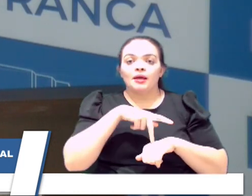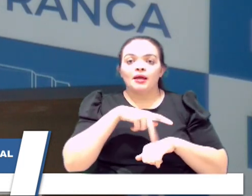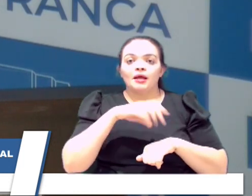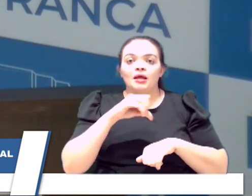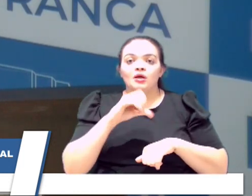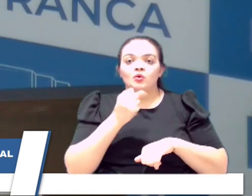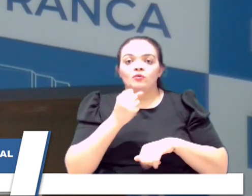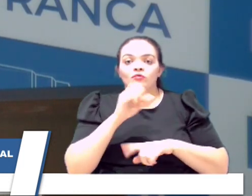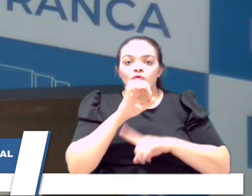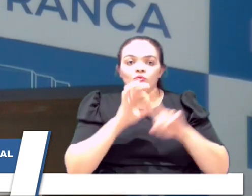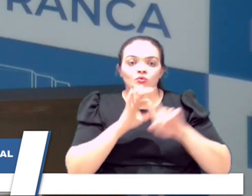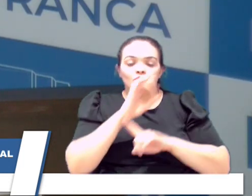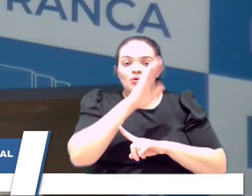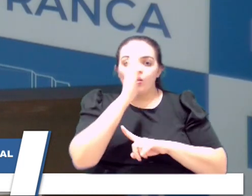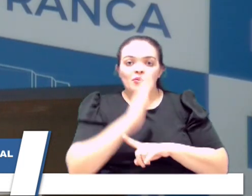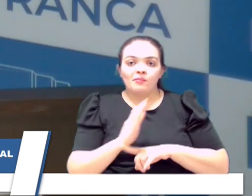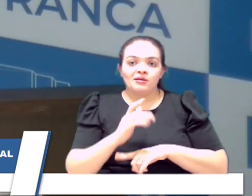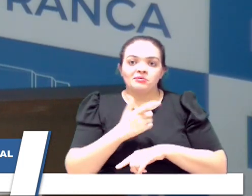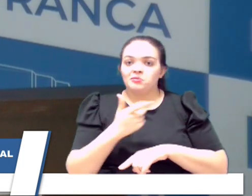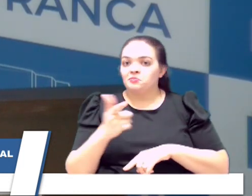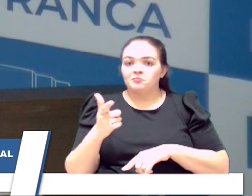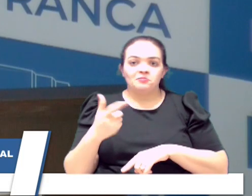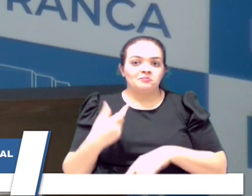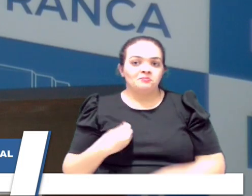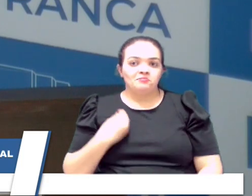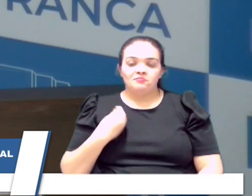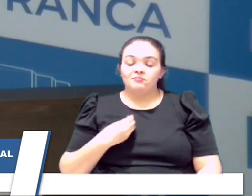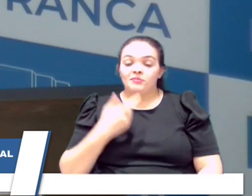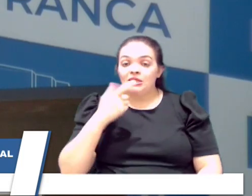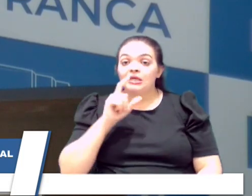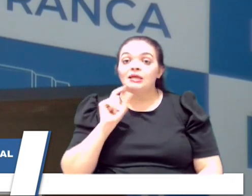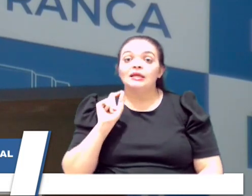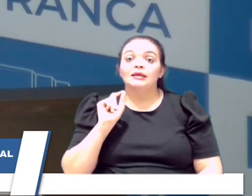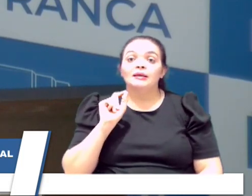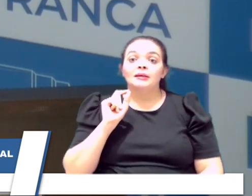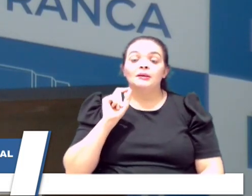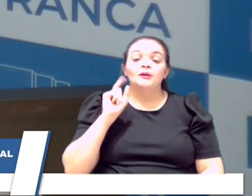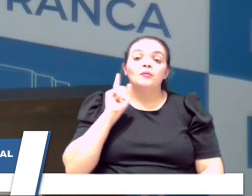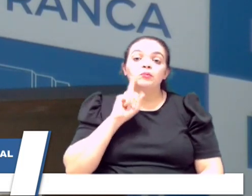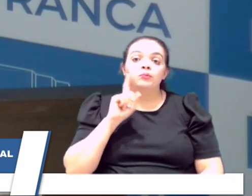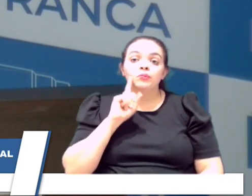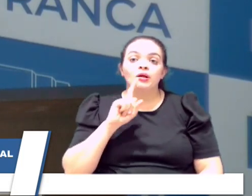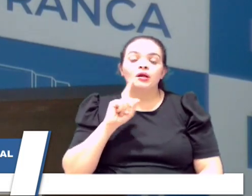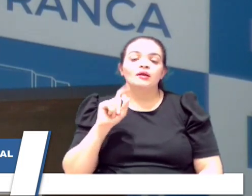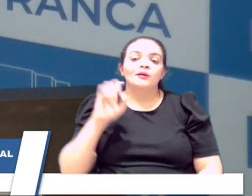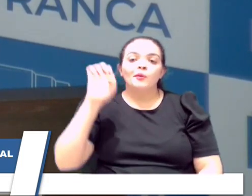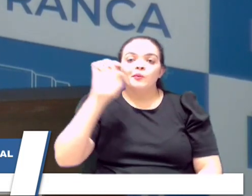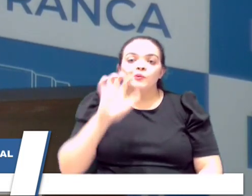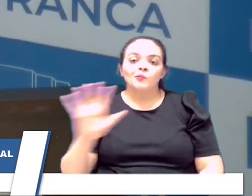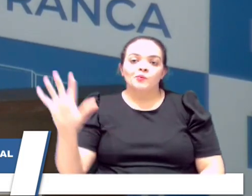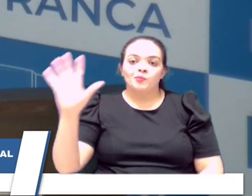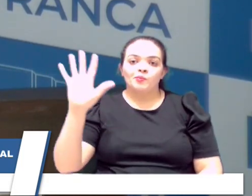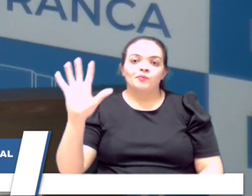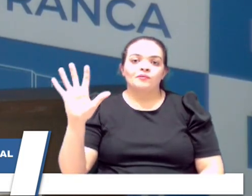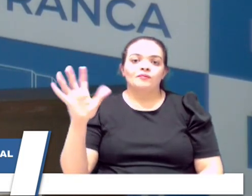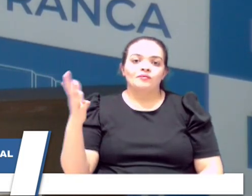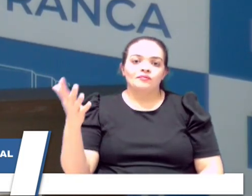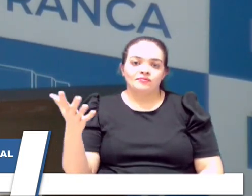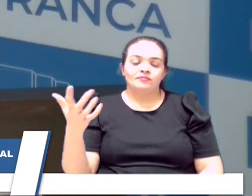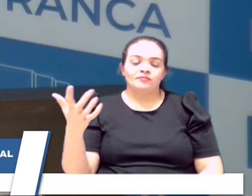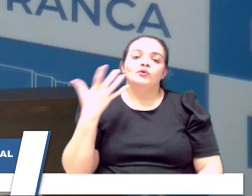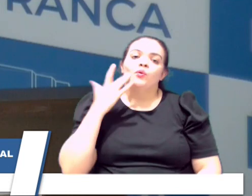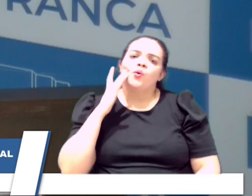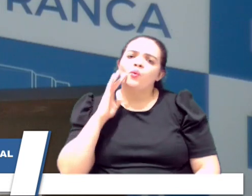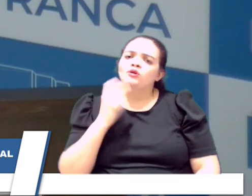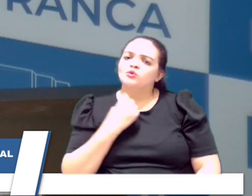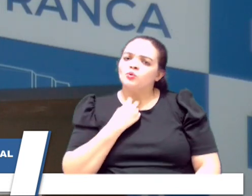estudos, o Brasil não está presente. Quem está presente? Os americanos e os europeus. E eu acho